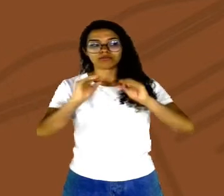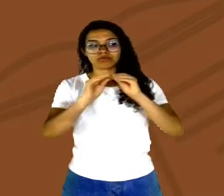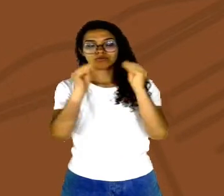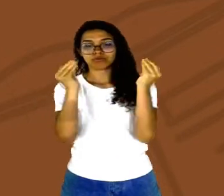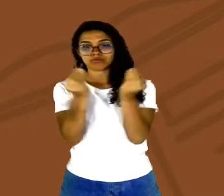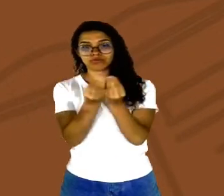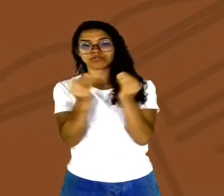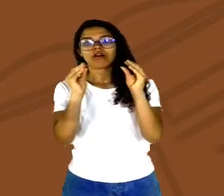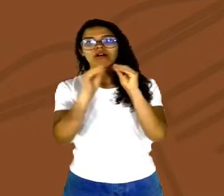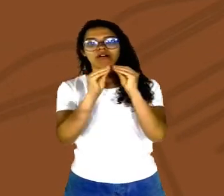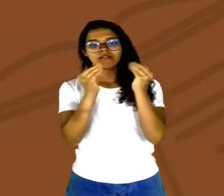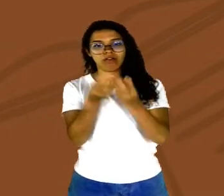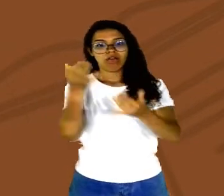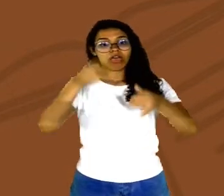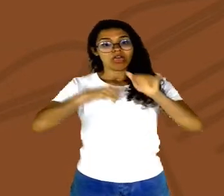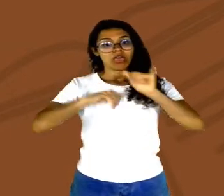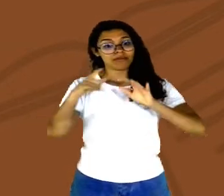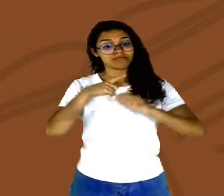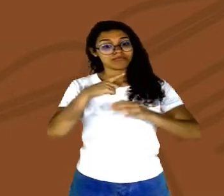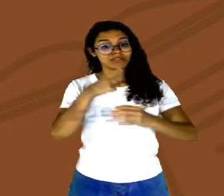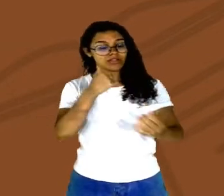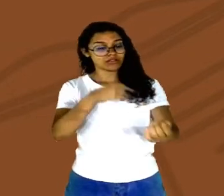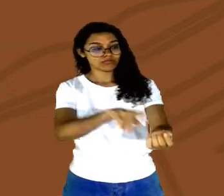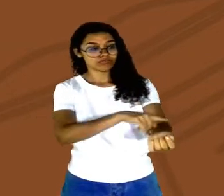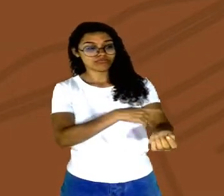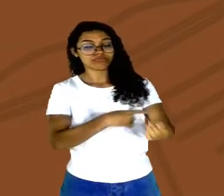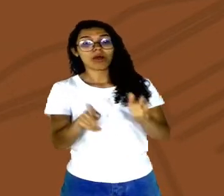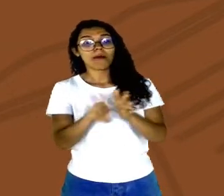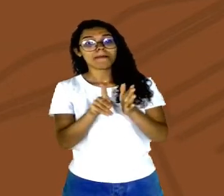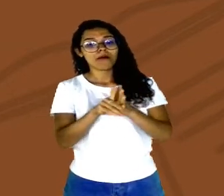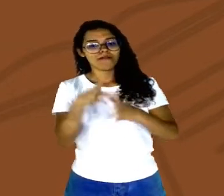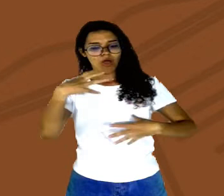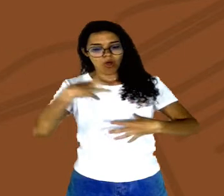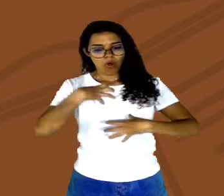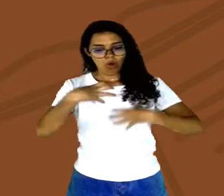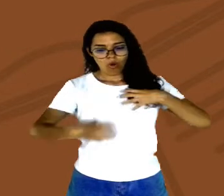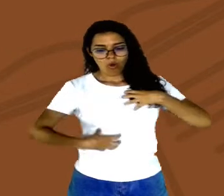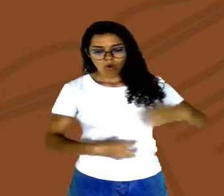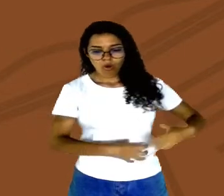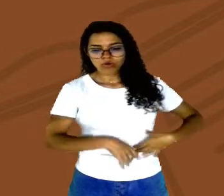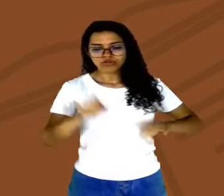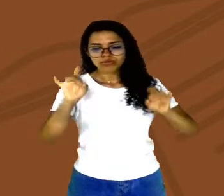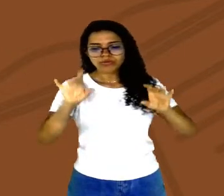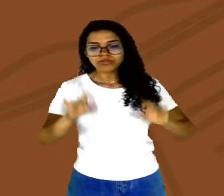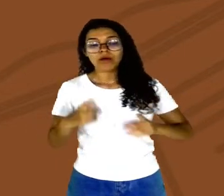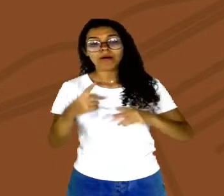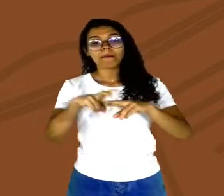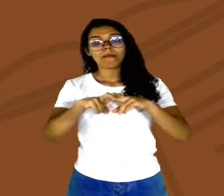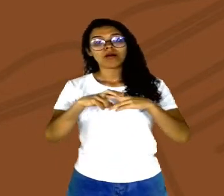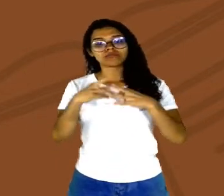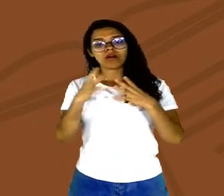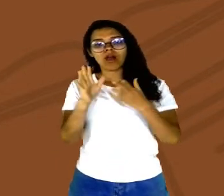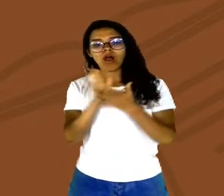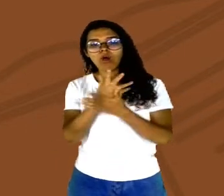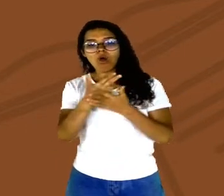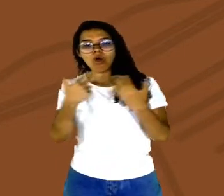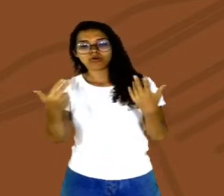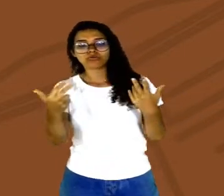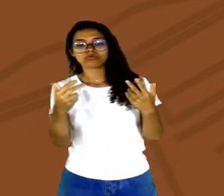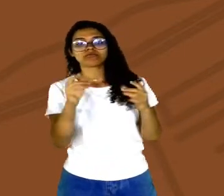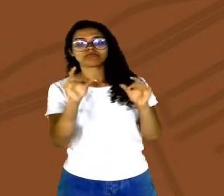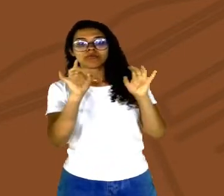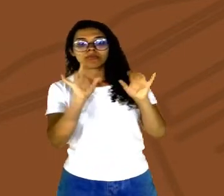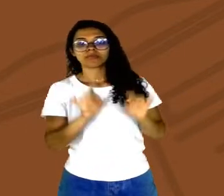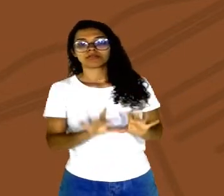sangue, ativando órgãos específicos para o desempenho de certas funções. Ok? Muito bem.